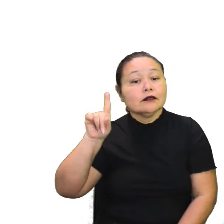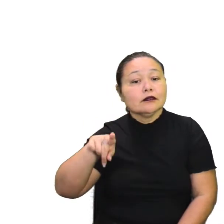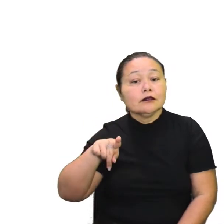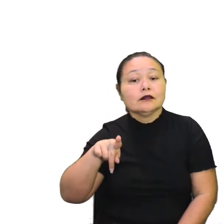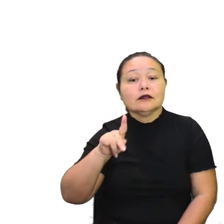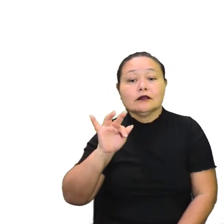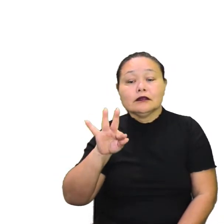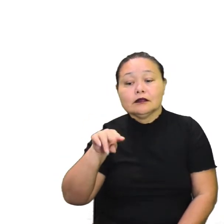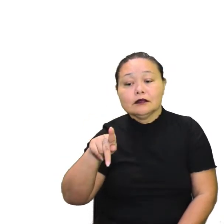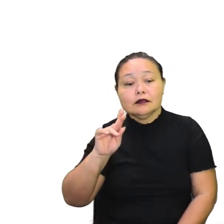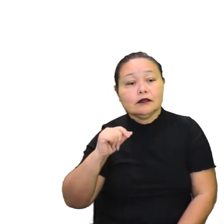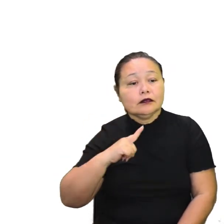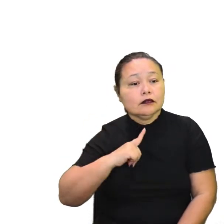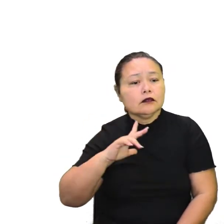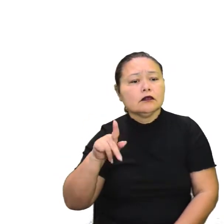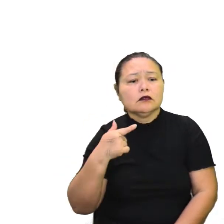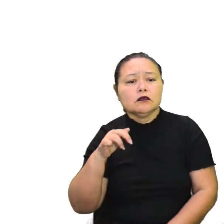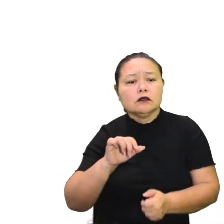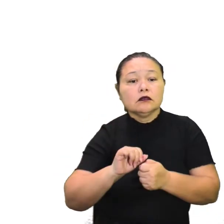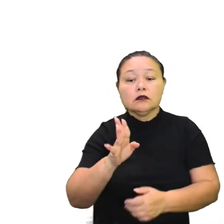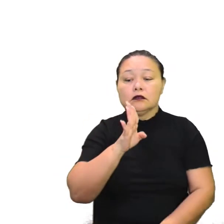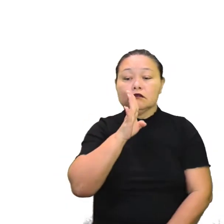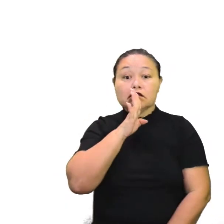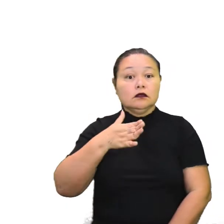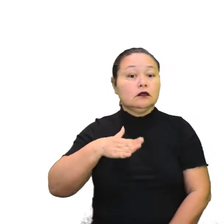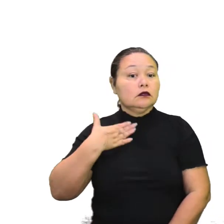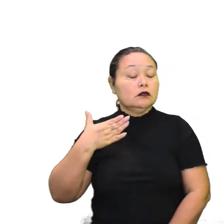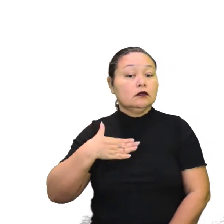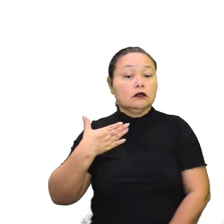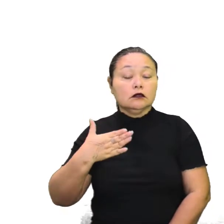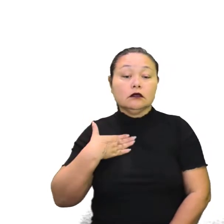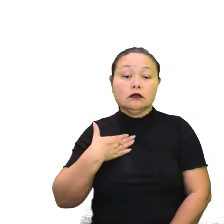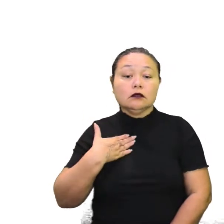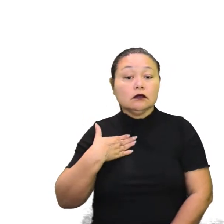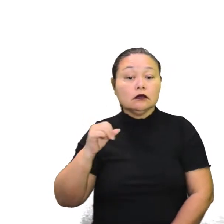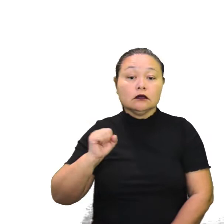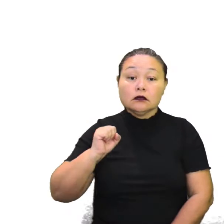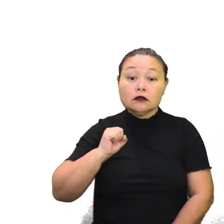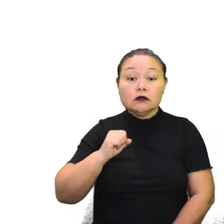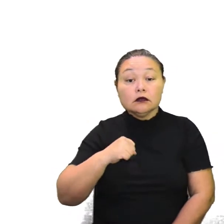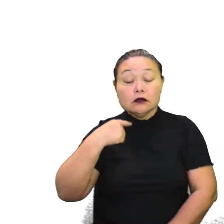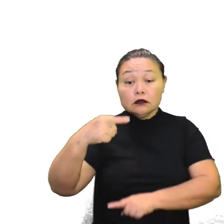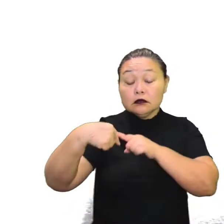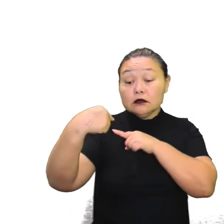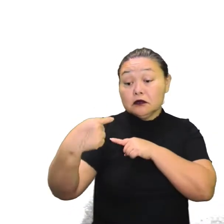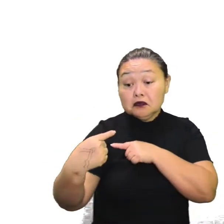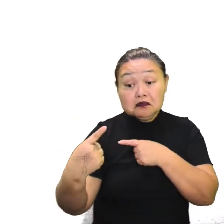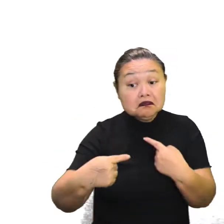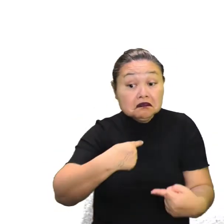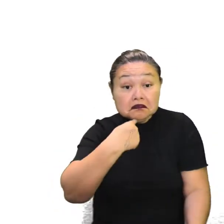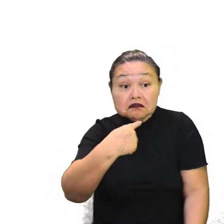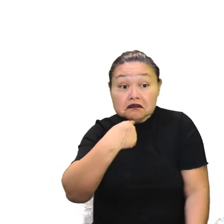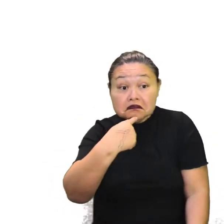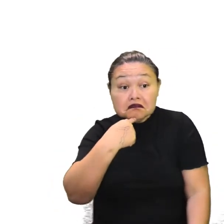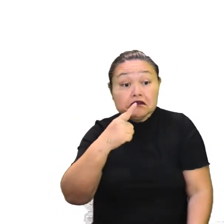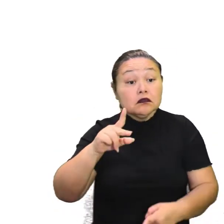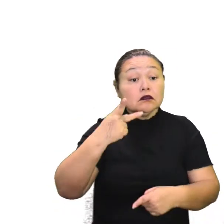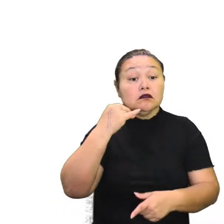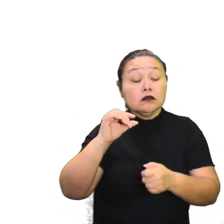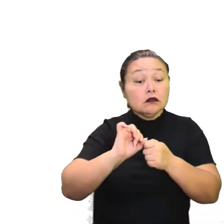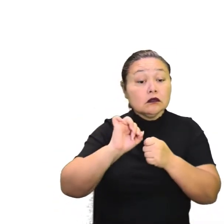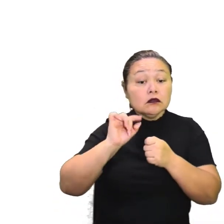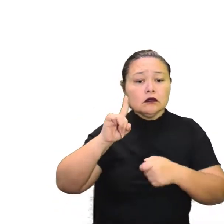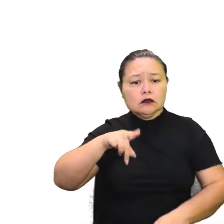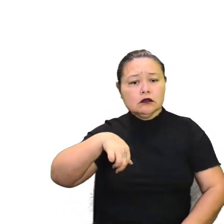de Kafka. Grego ficou paralisado de susto. Correr adiante era inútil, pois o